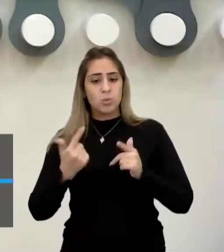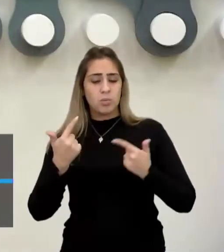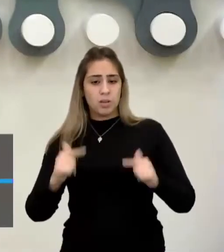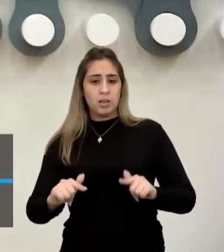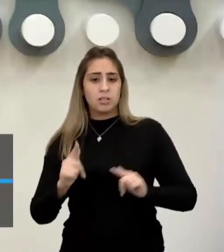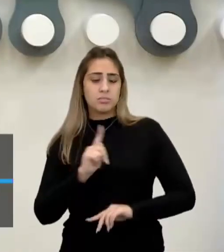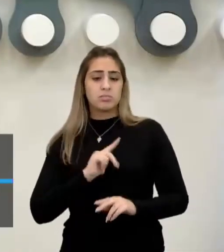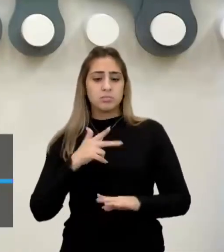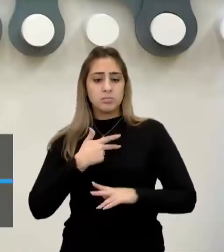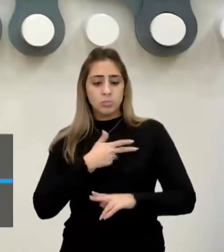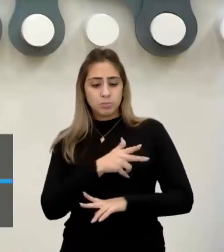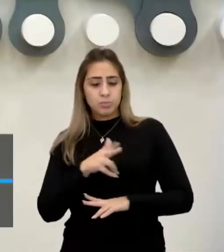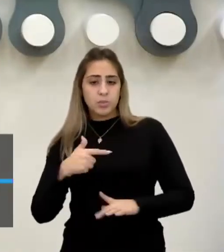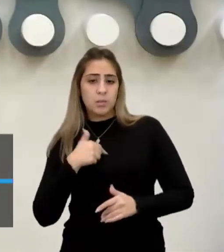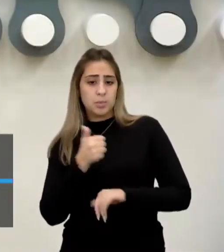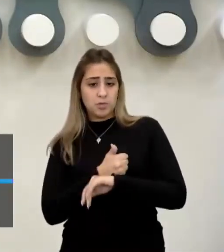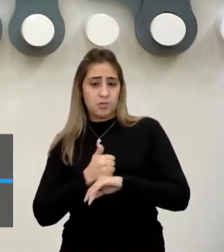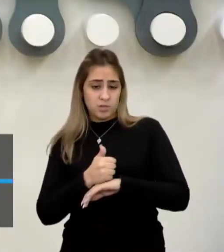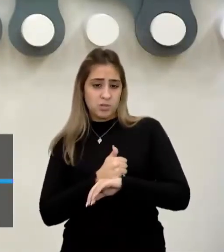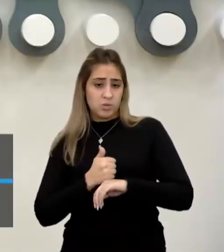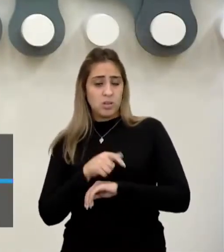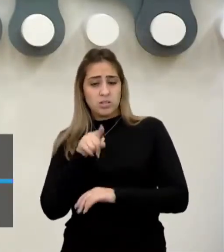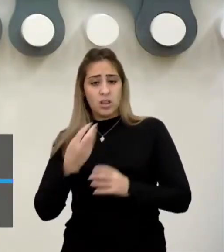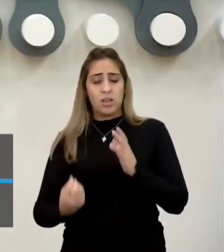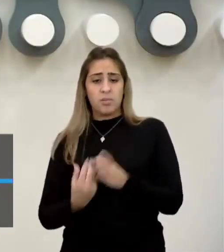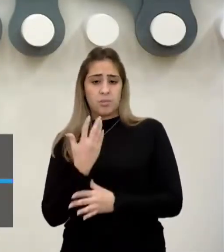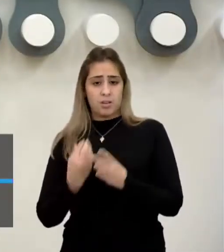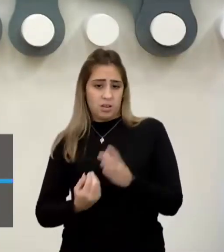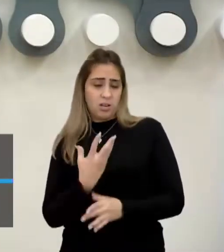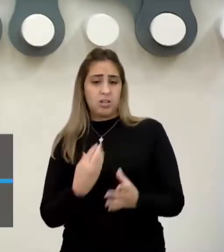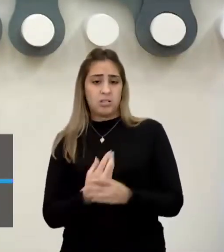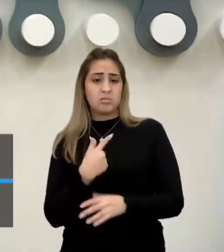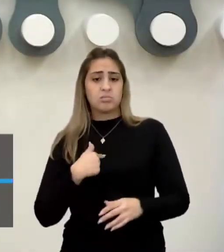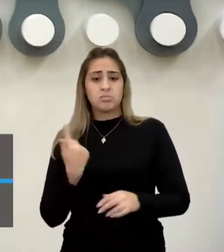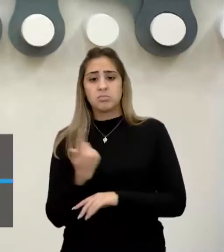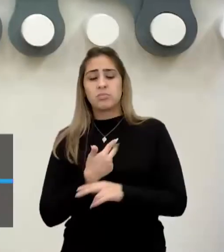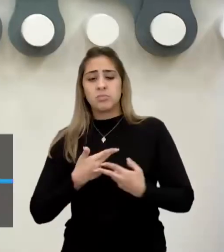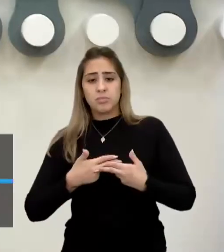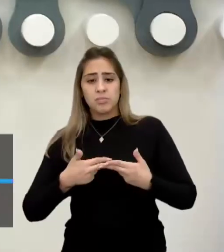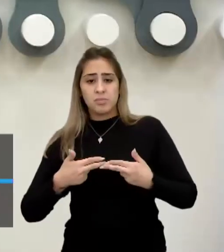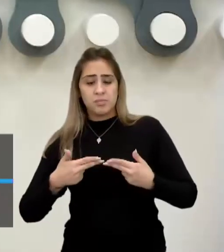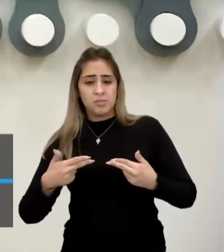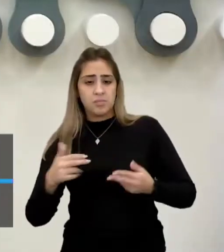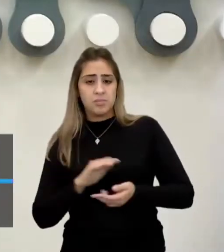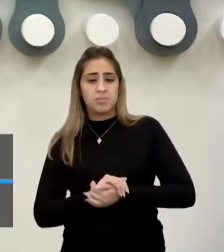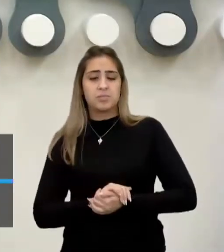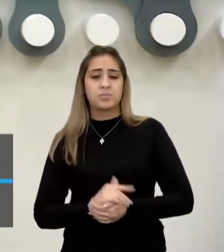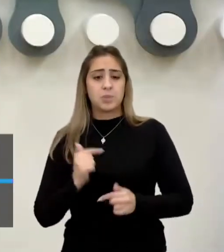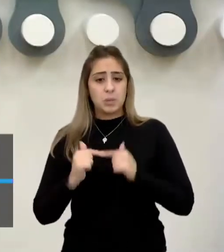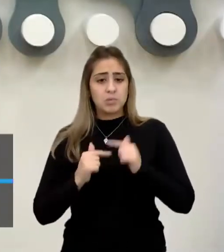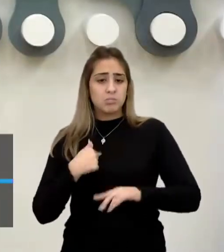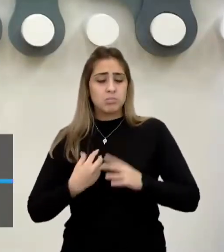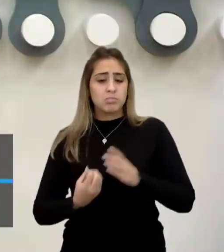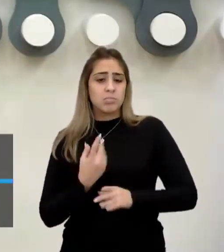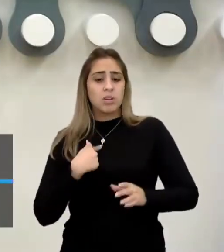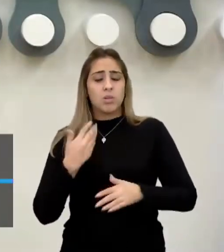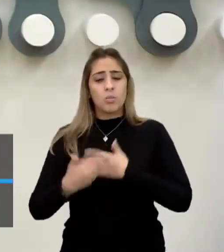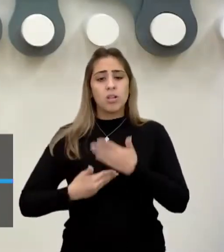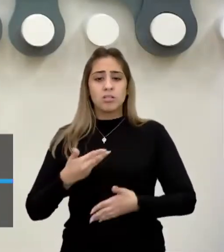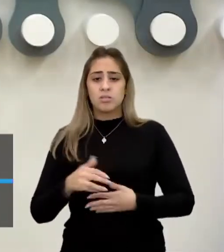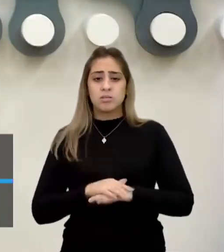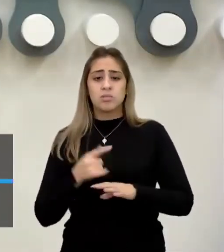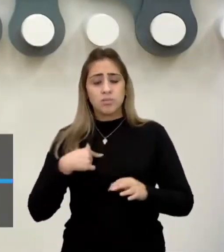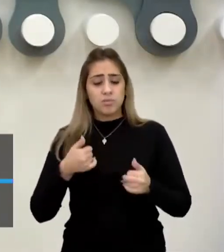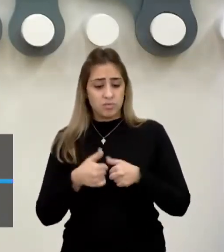Então tem muitas profissões que elas desaparecem, ou são substituídas por outras, ou tem que ser atualizar. E